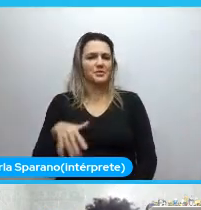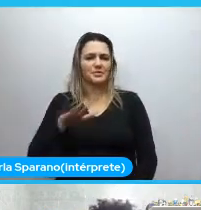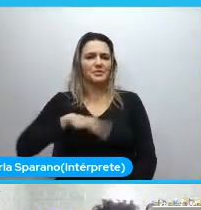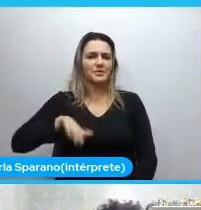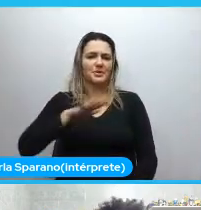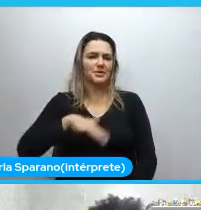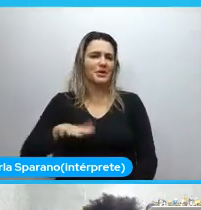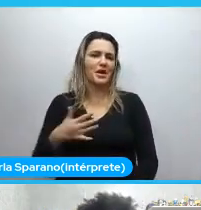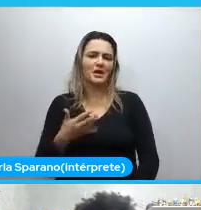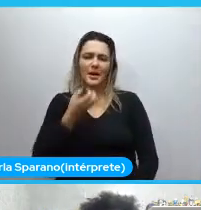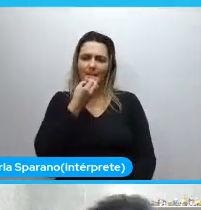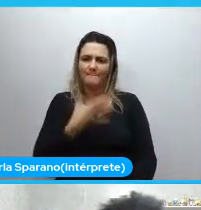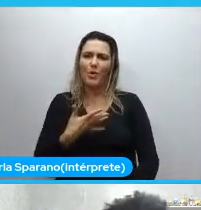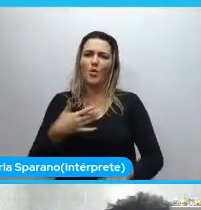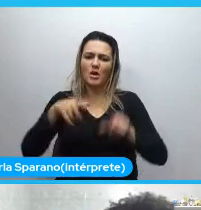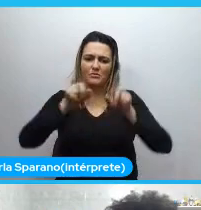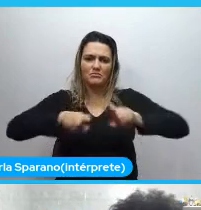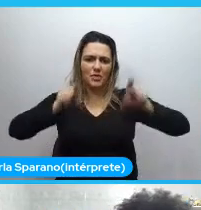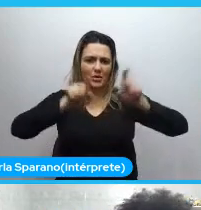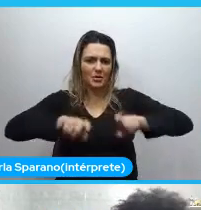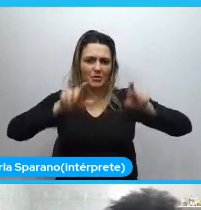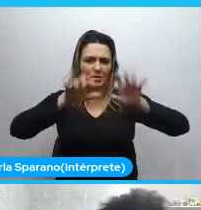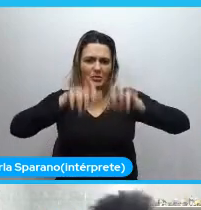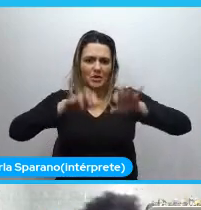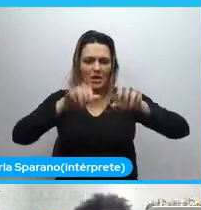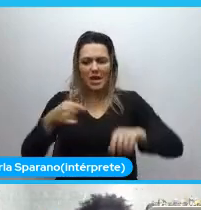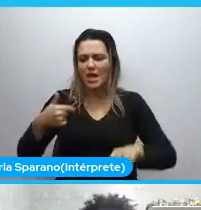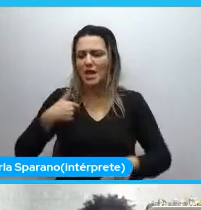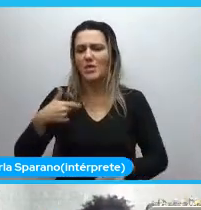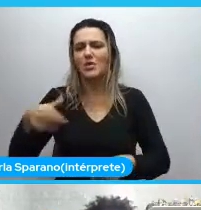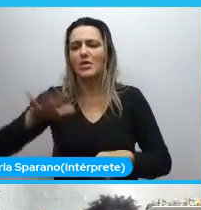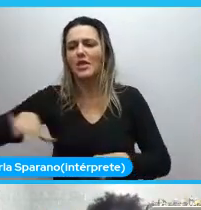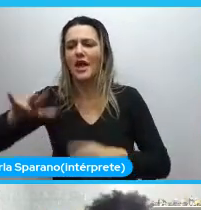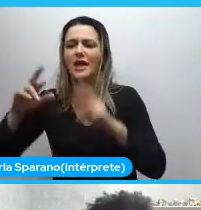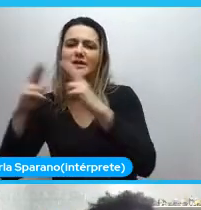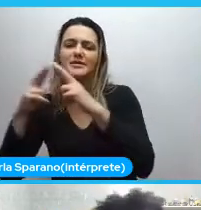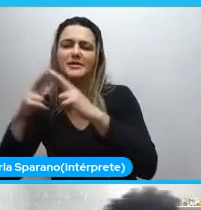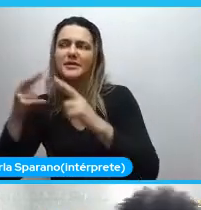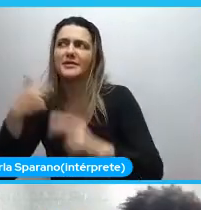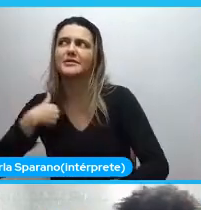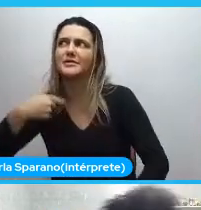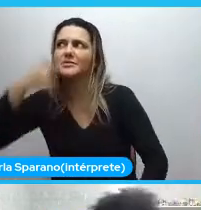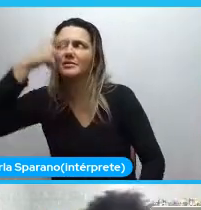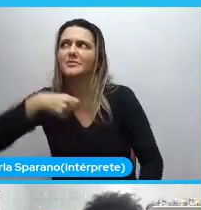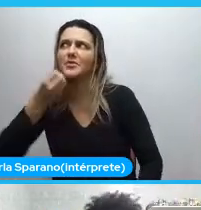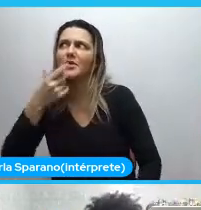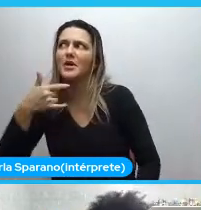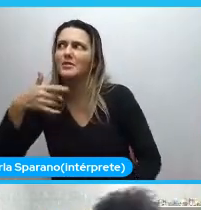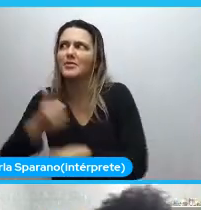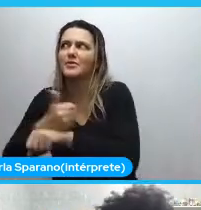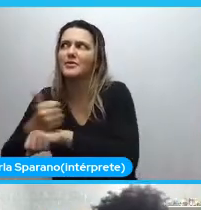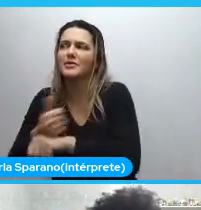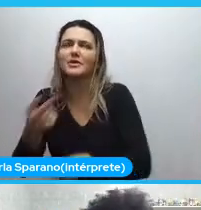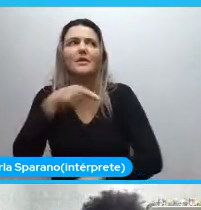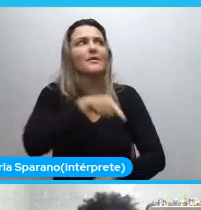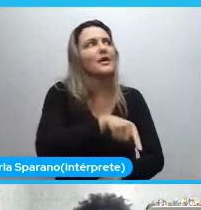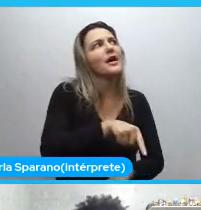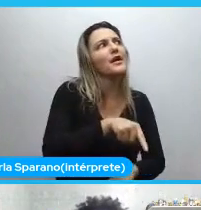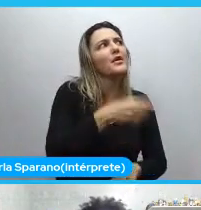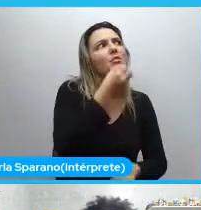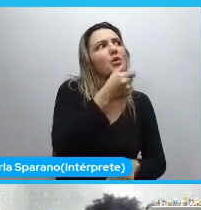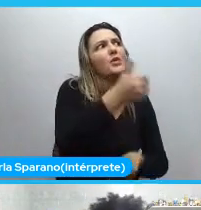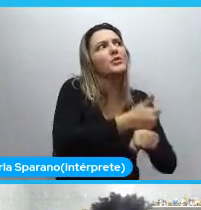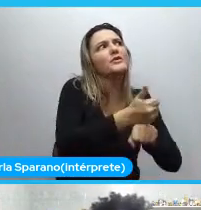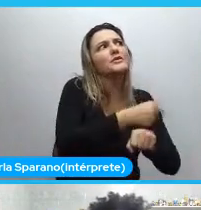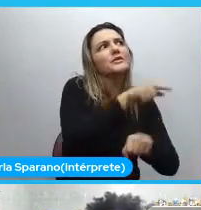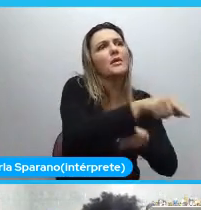Que faz uma boa manutenção em computador. Se eu estava na área de redes. Eu não acho que eu sou uma boa pessoa na área de redes. Eu não acho que eu sou uma pessoa... Enfim. Eu estava sempre nesse processo. E aí